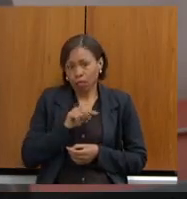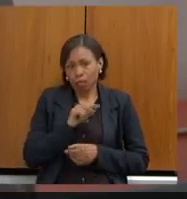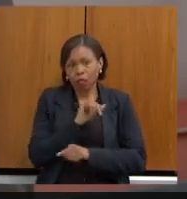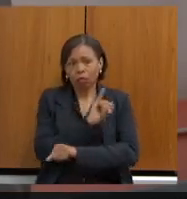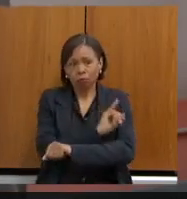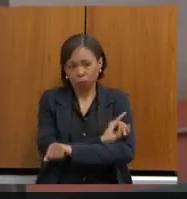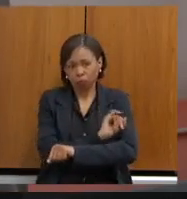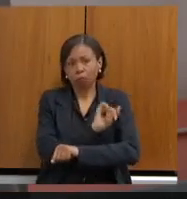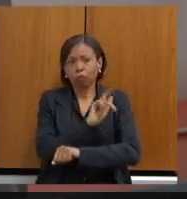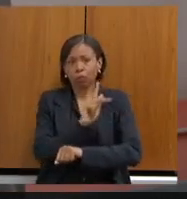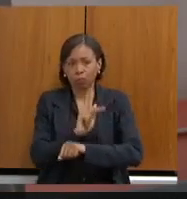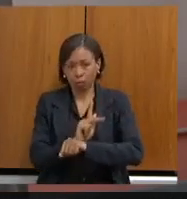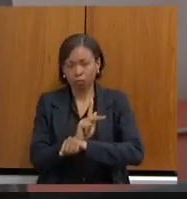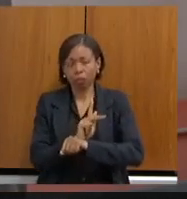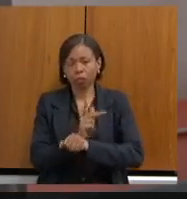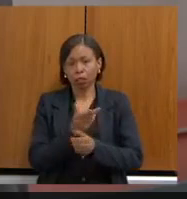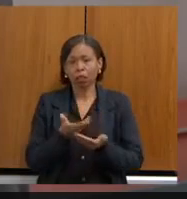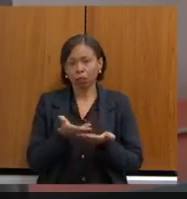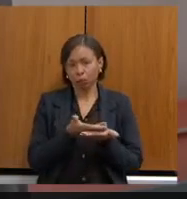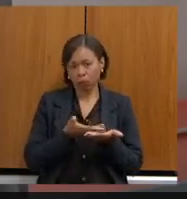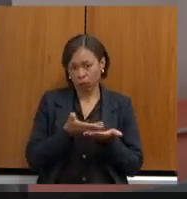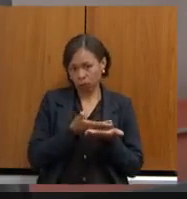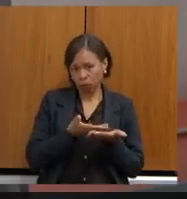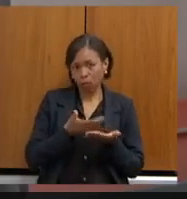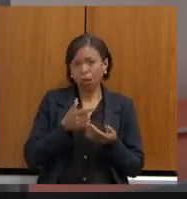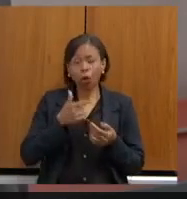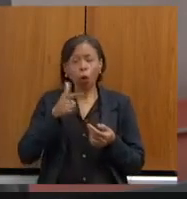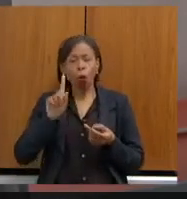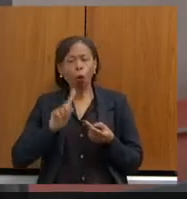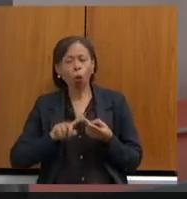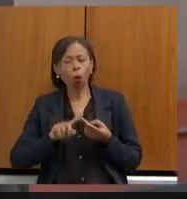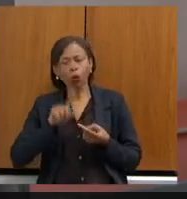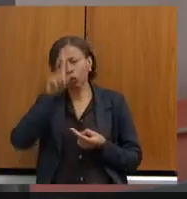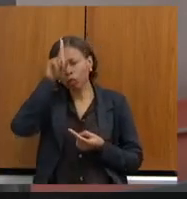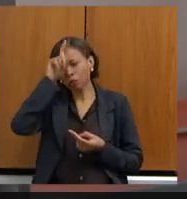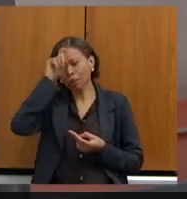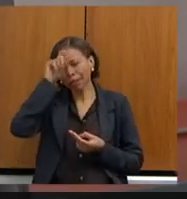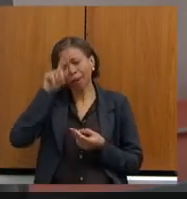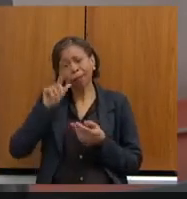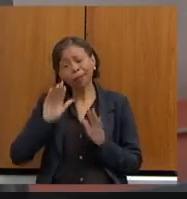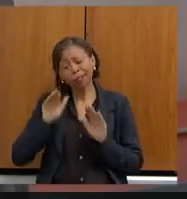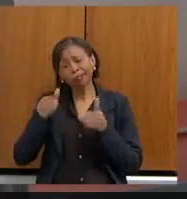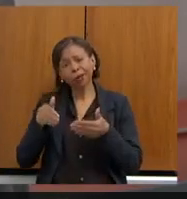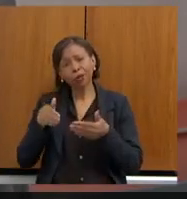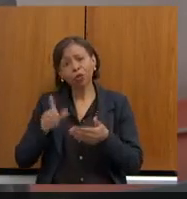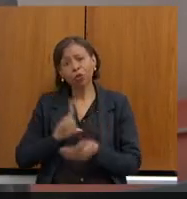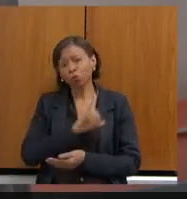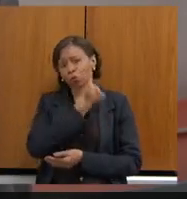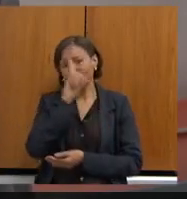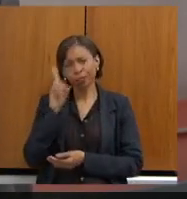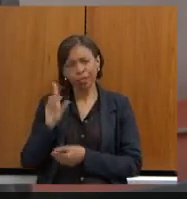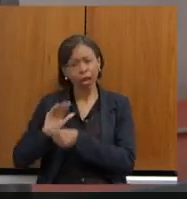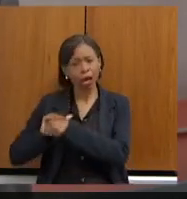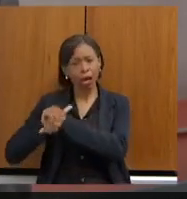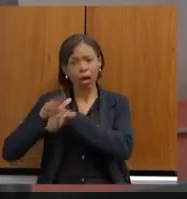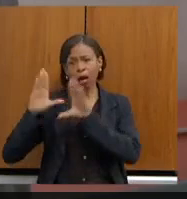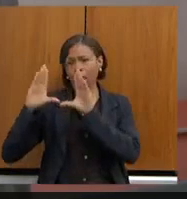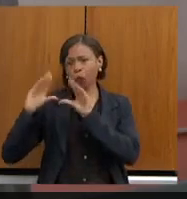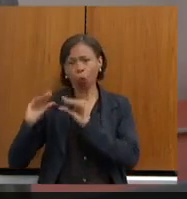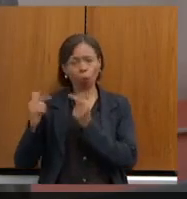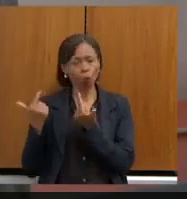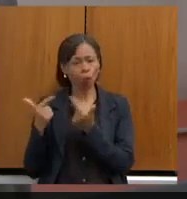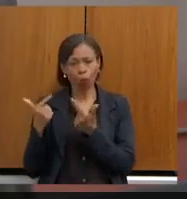do Ipsemg e temos o hospital mas hospital para dia não atendimento é dia e funciona nessas duas